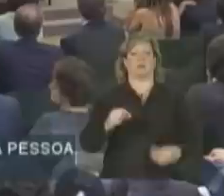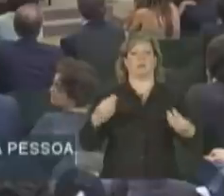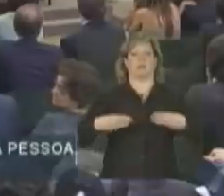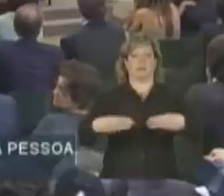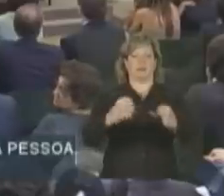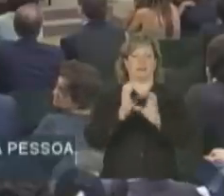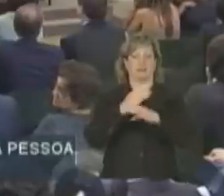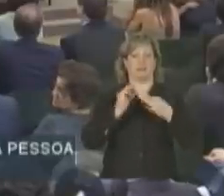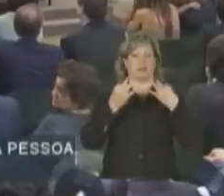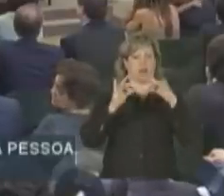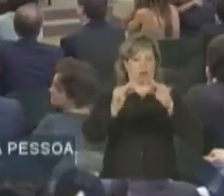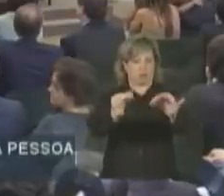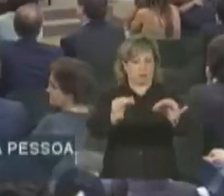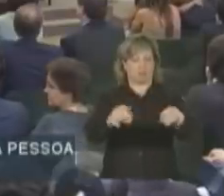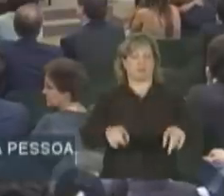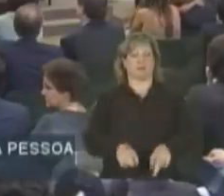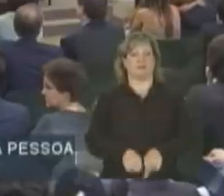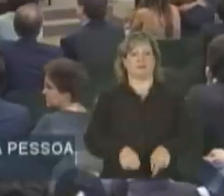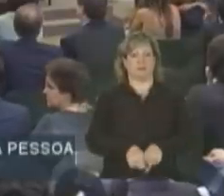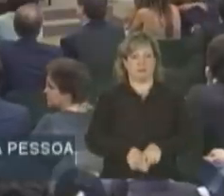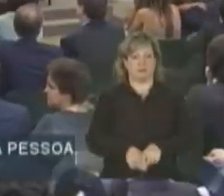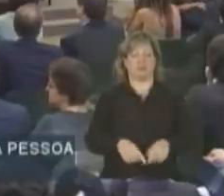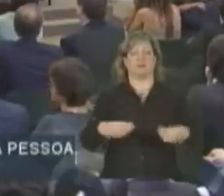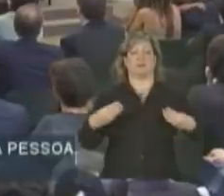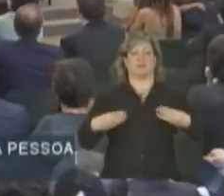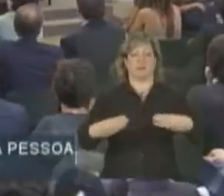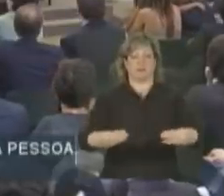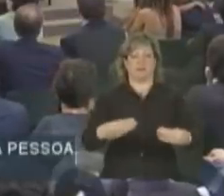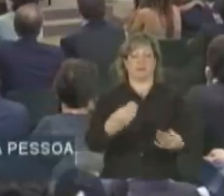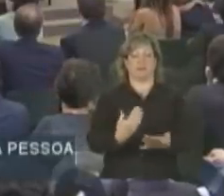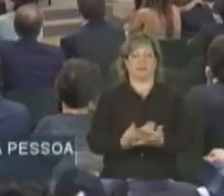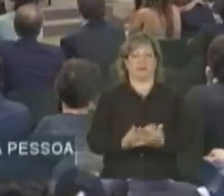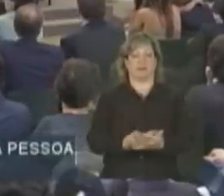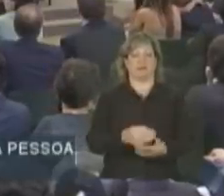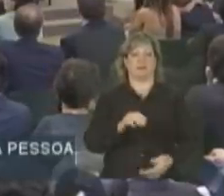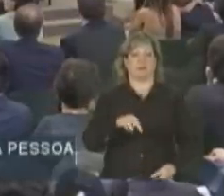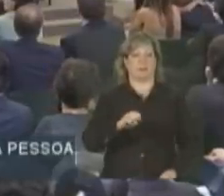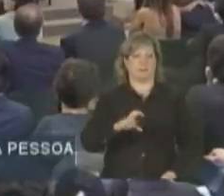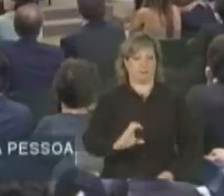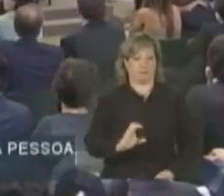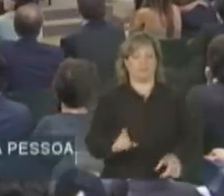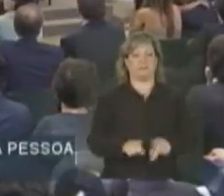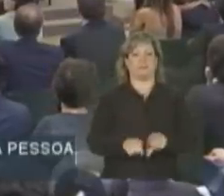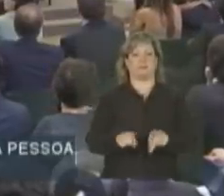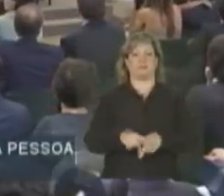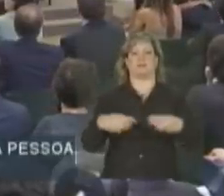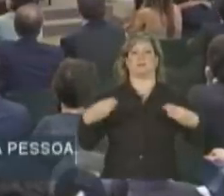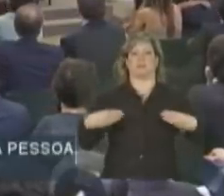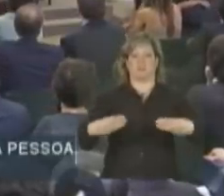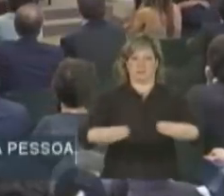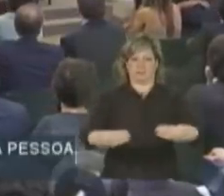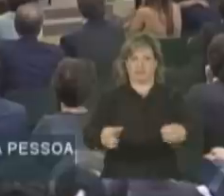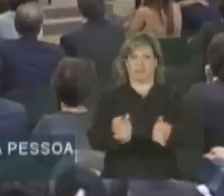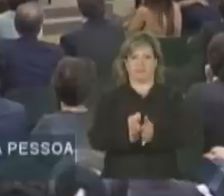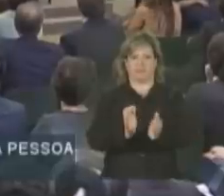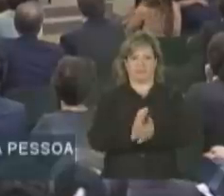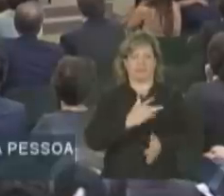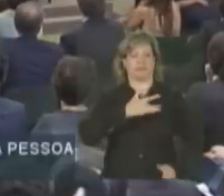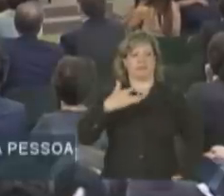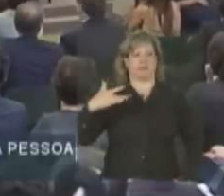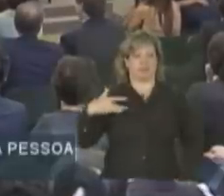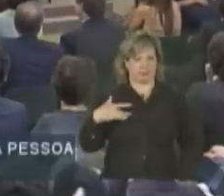Ciência, Tecnologia e Inovação, ministro Fernando Haddad, ministro da Educação, ministro Alexandre Padilha, da